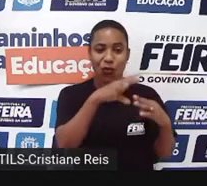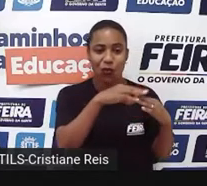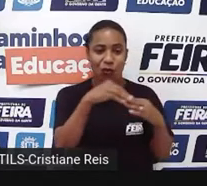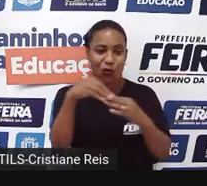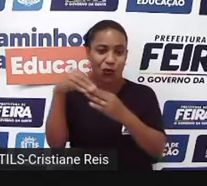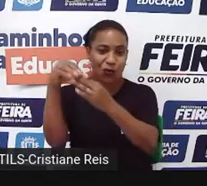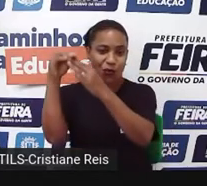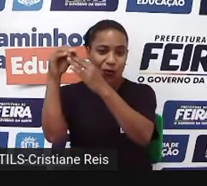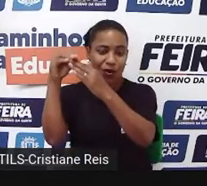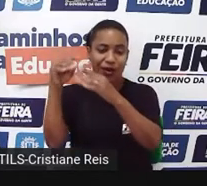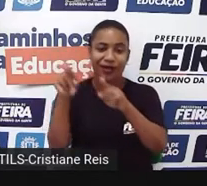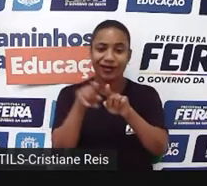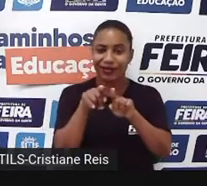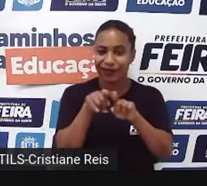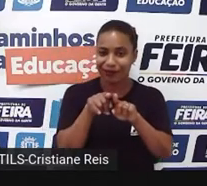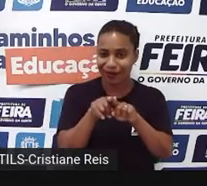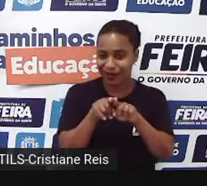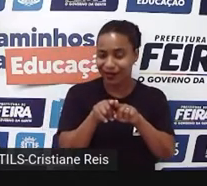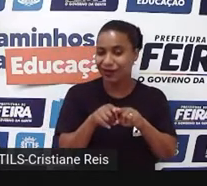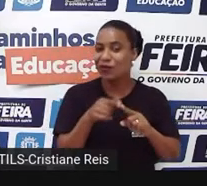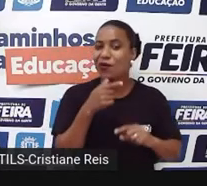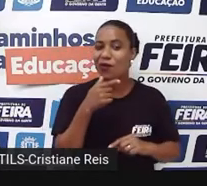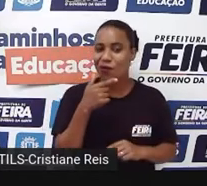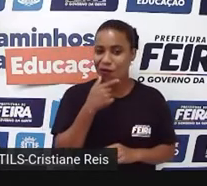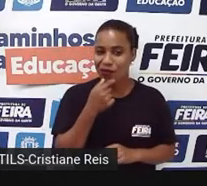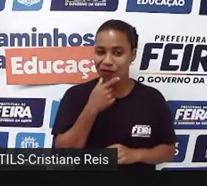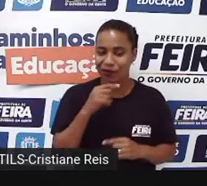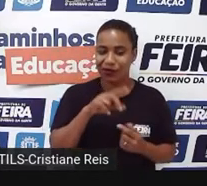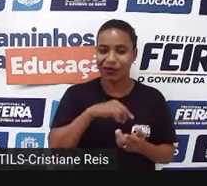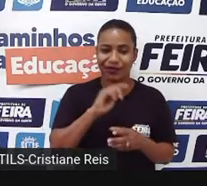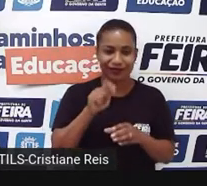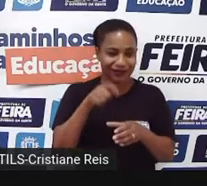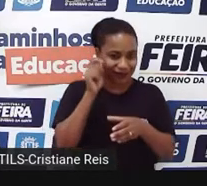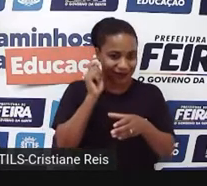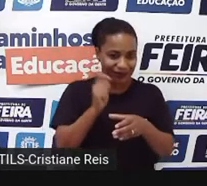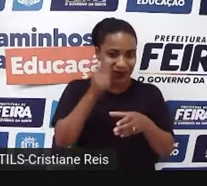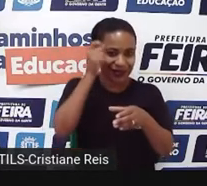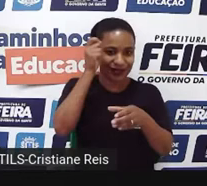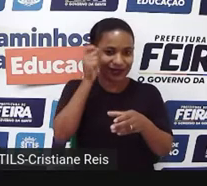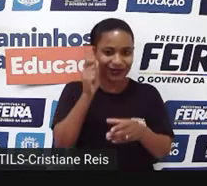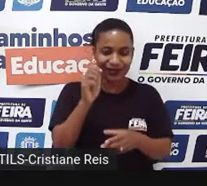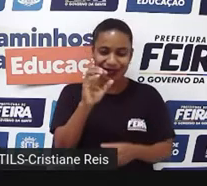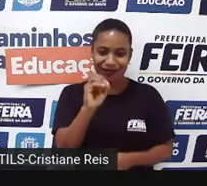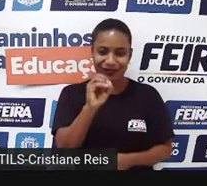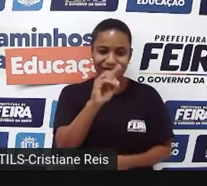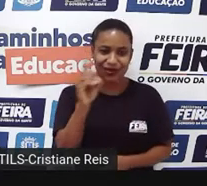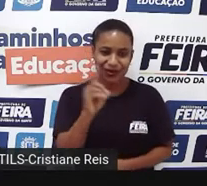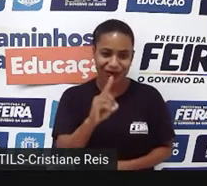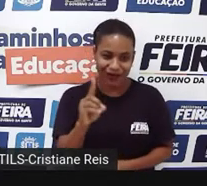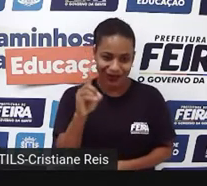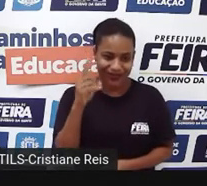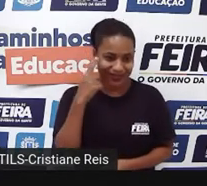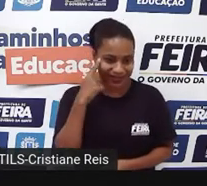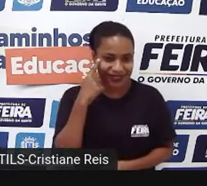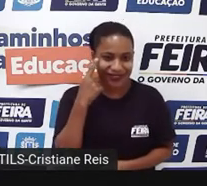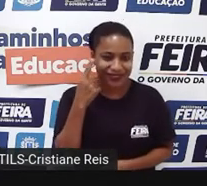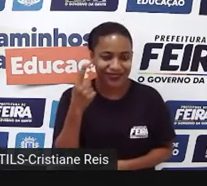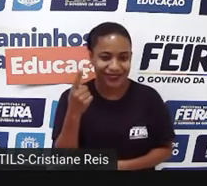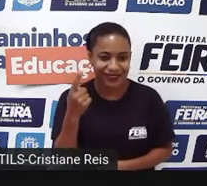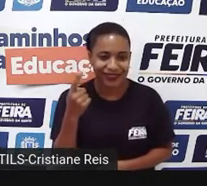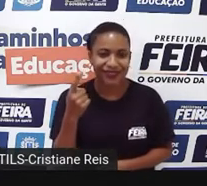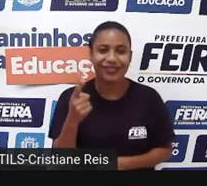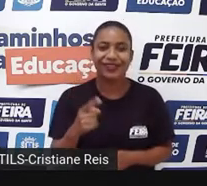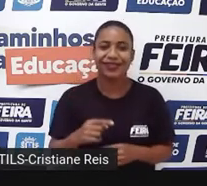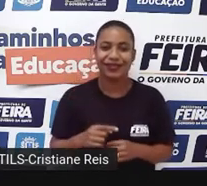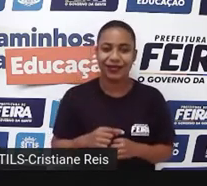Com certeza você já deve ter ouvido falar nestes filmes. Principalmente este aqui, que nós temos, inclusive, novas versões,